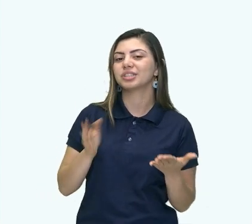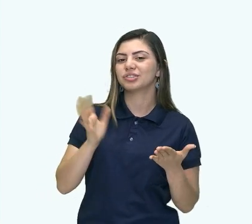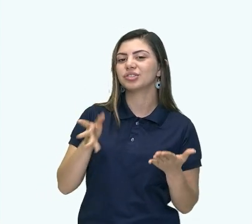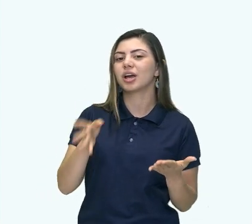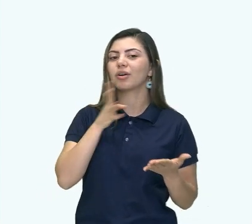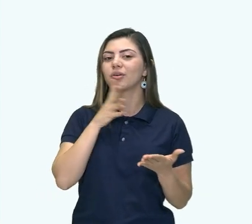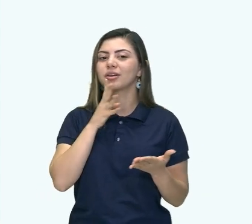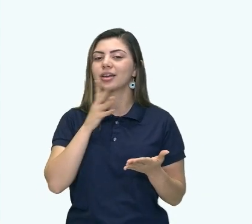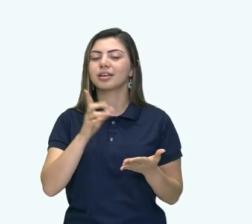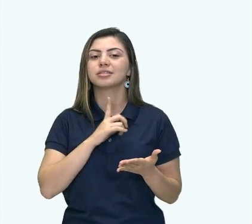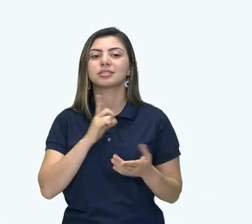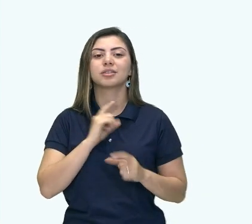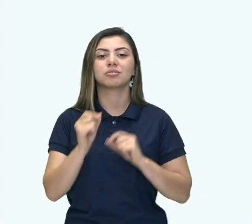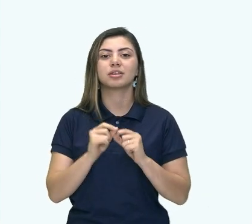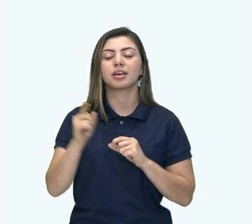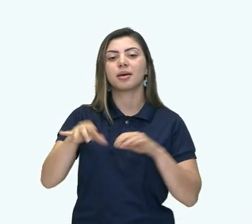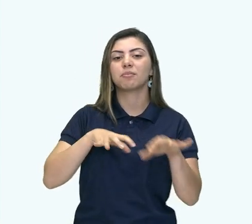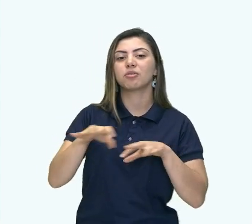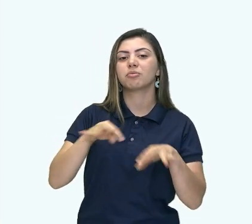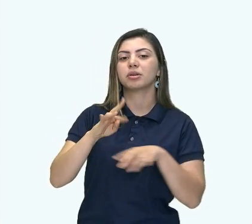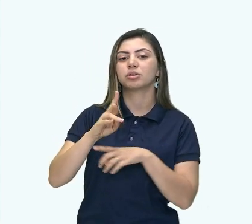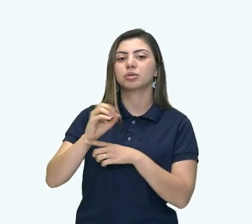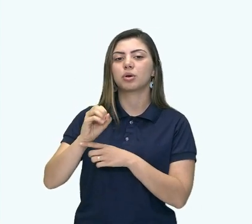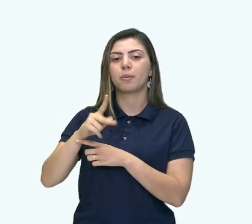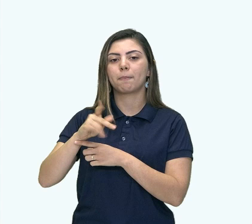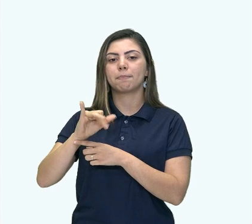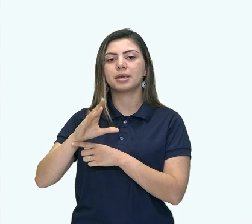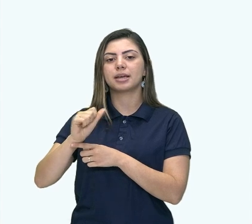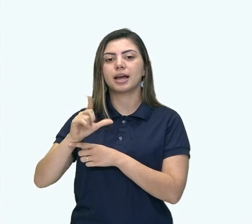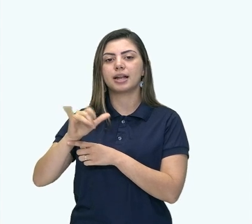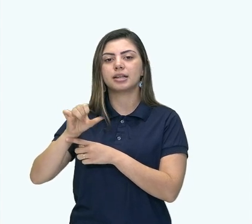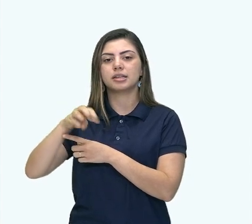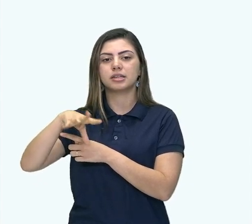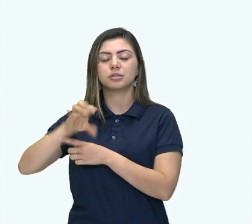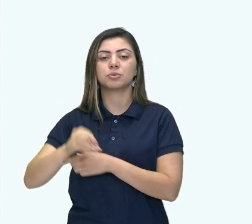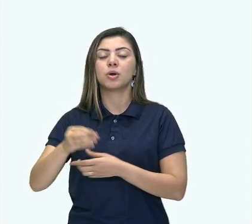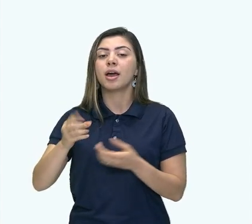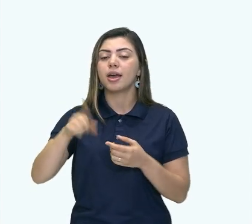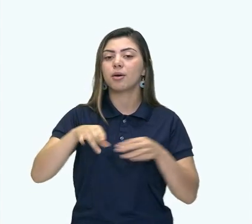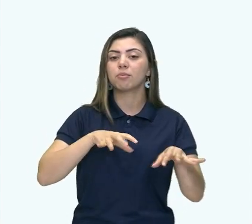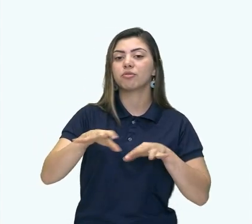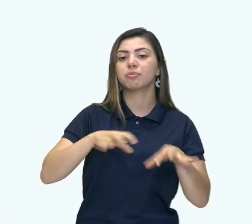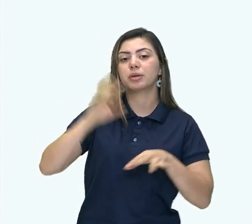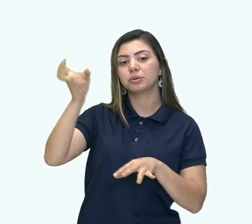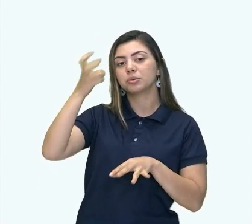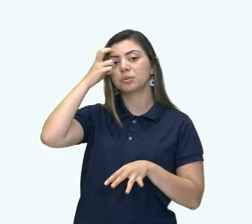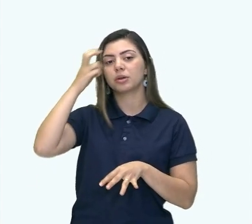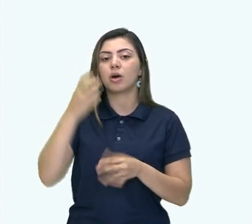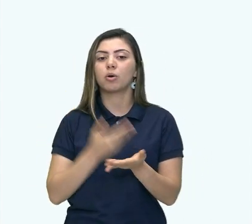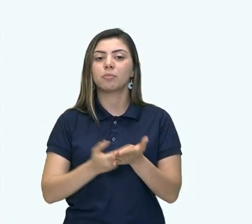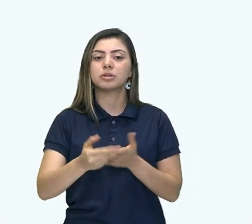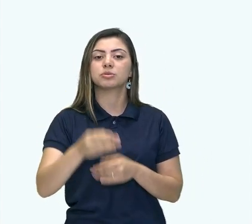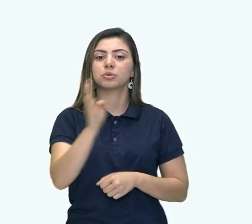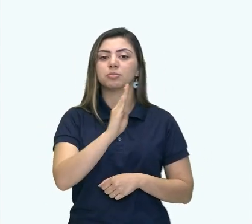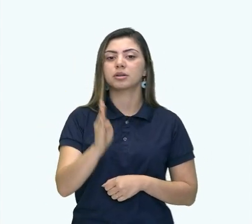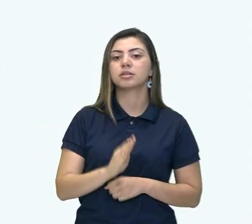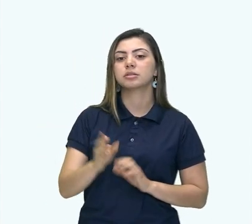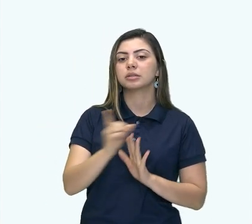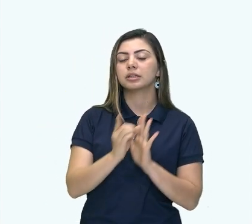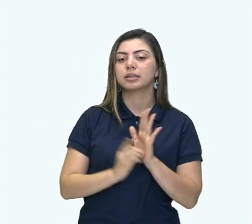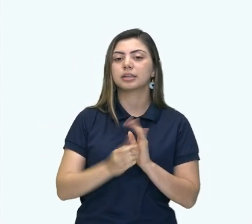artistas do tropicalismo, que foi esse movimento cultural que surgiu no Brasil no final da década de 60. Então, durante um período